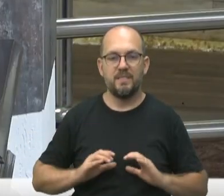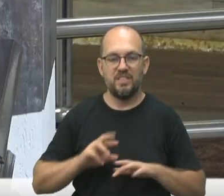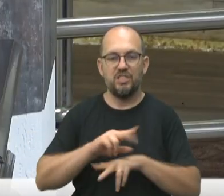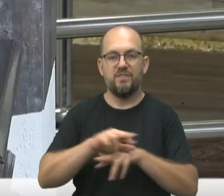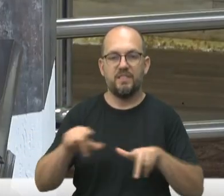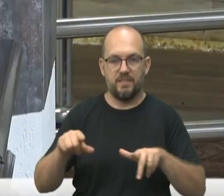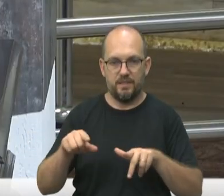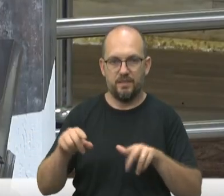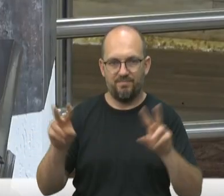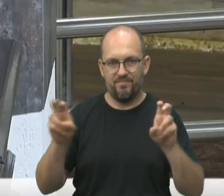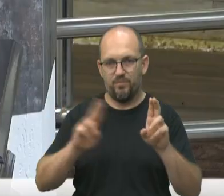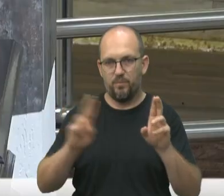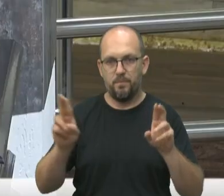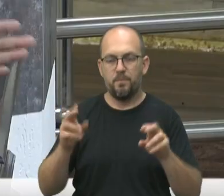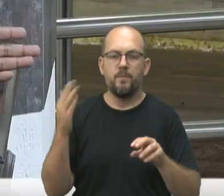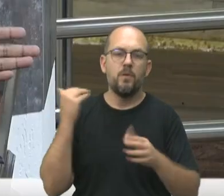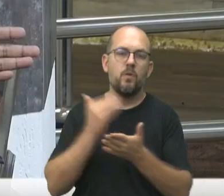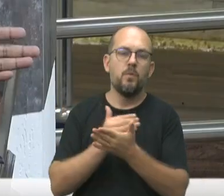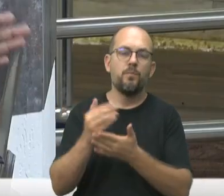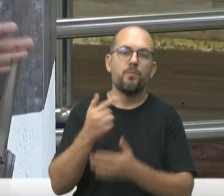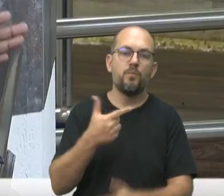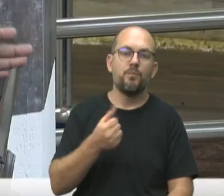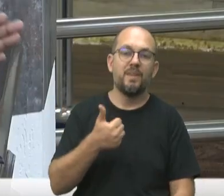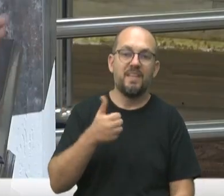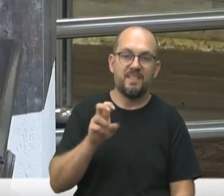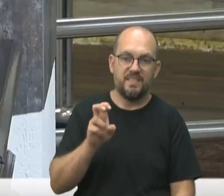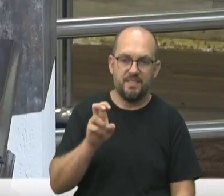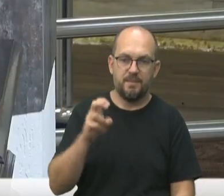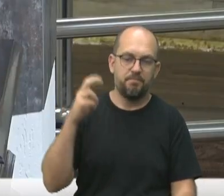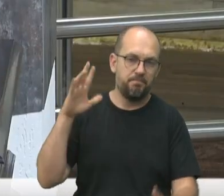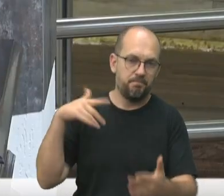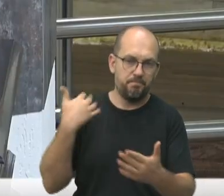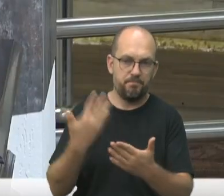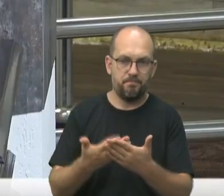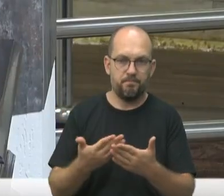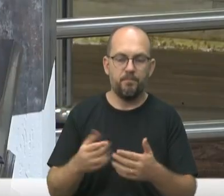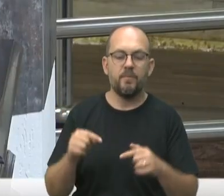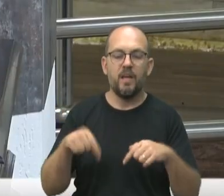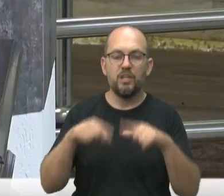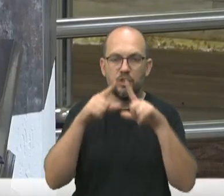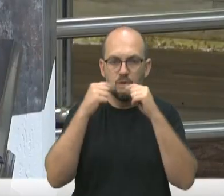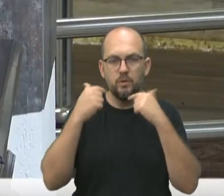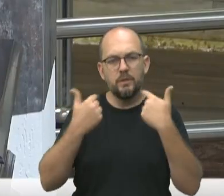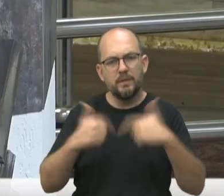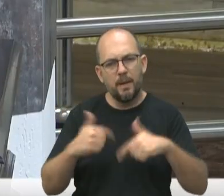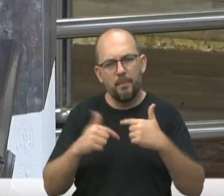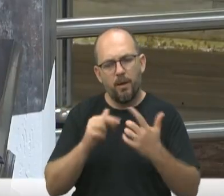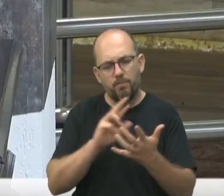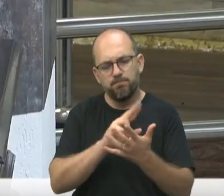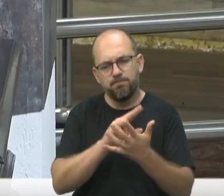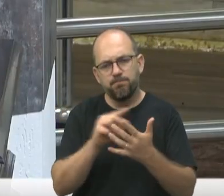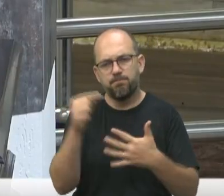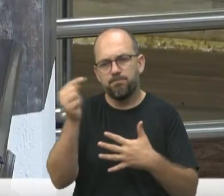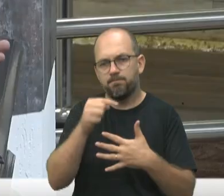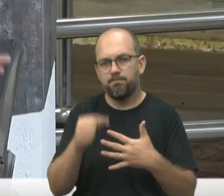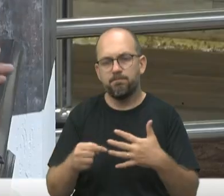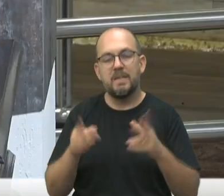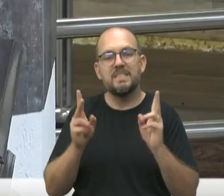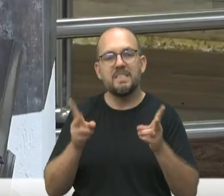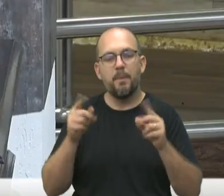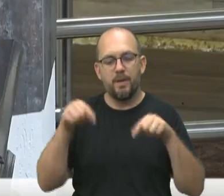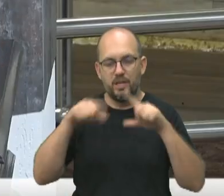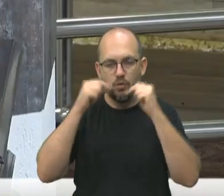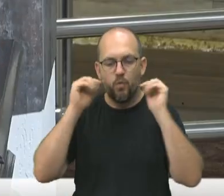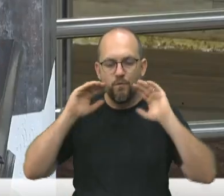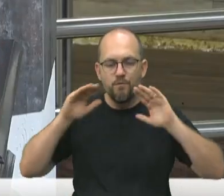2015. Desde então, todo o trabalho que a gente desenvolveu aqui dentro da cidade foi sempre focado